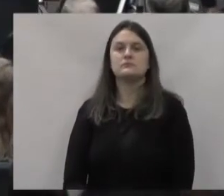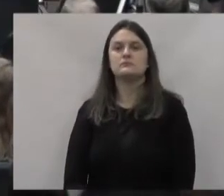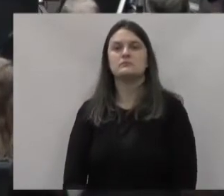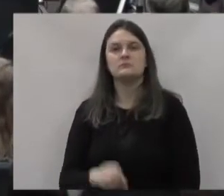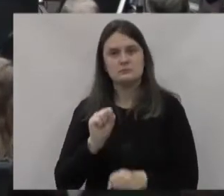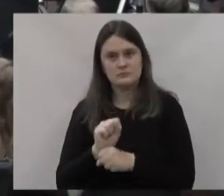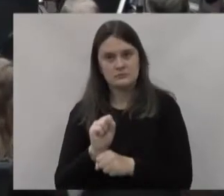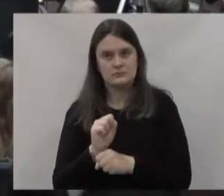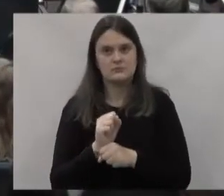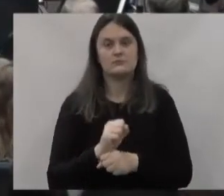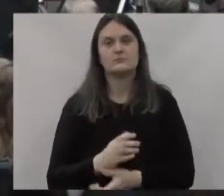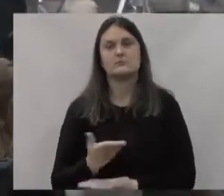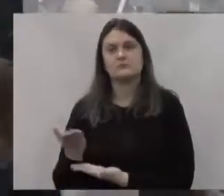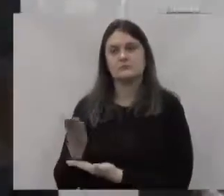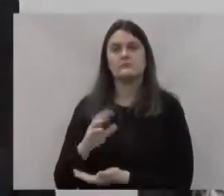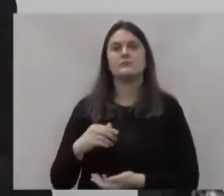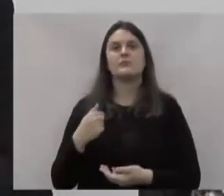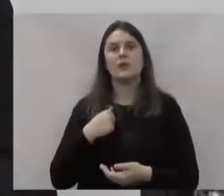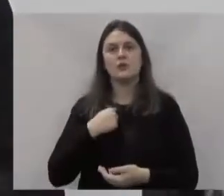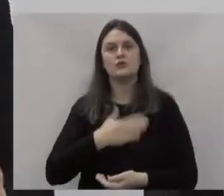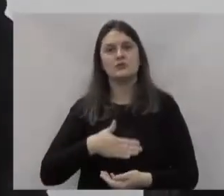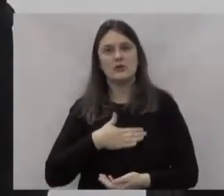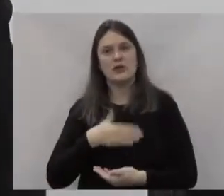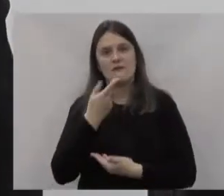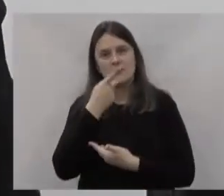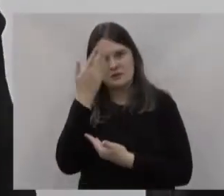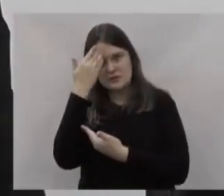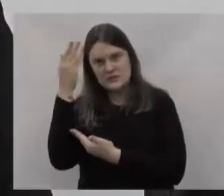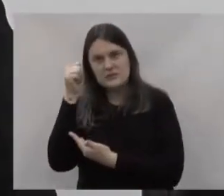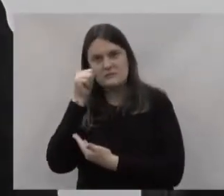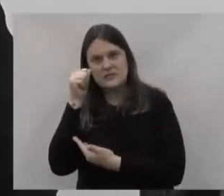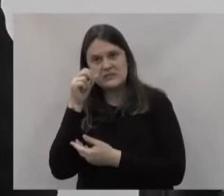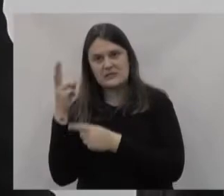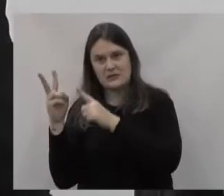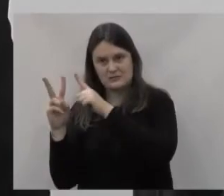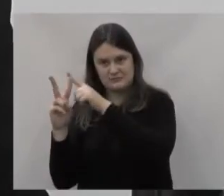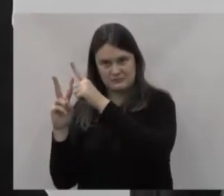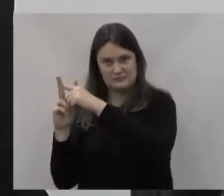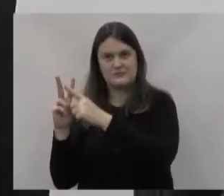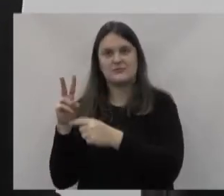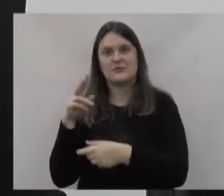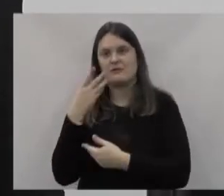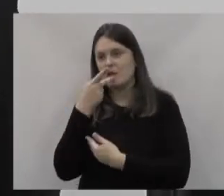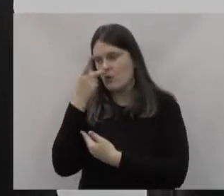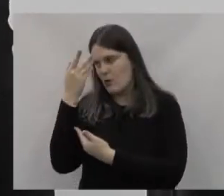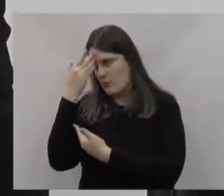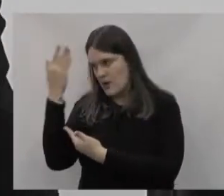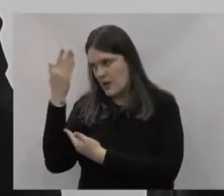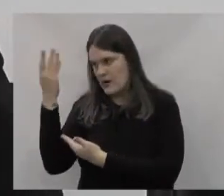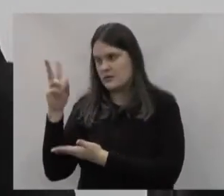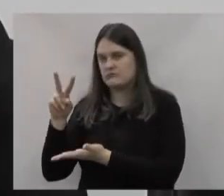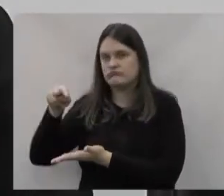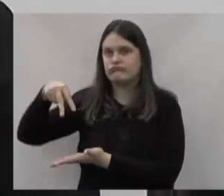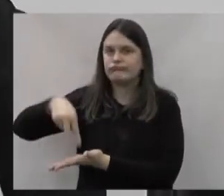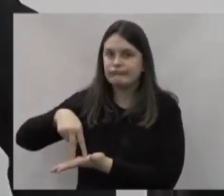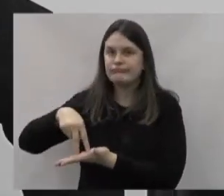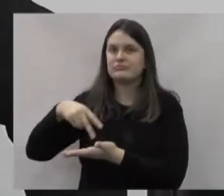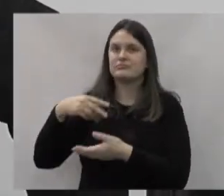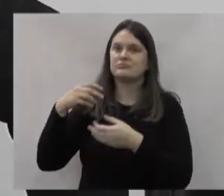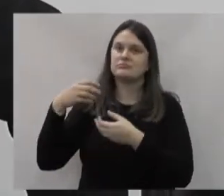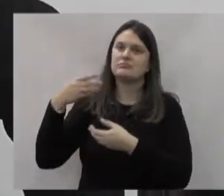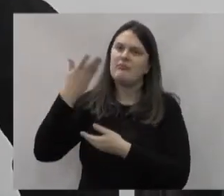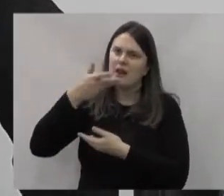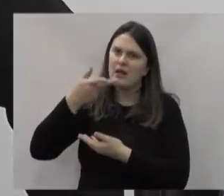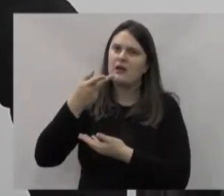Pode aguardar um minutinho, por favor. Eu gostaria de agradecer a Thaís e a Angélica por se prestar a vir nos